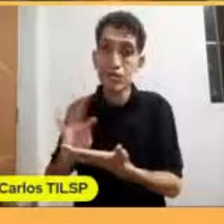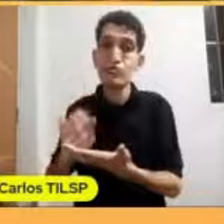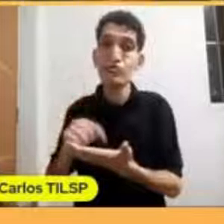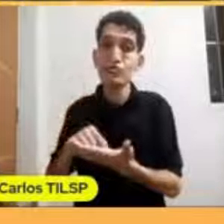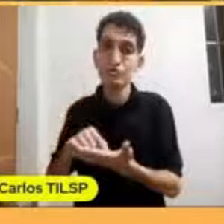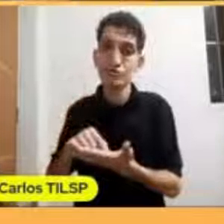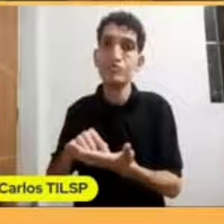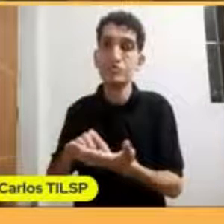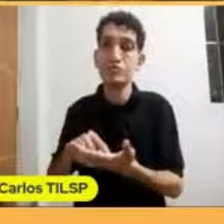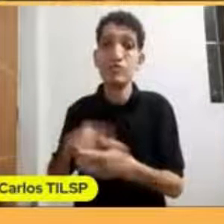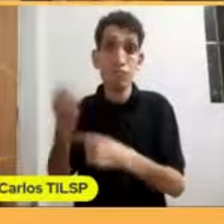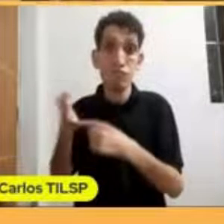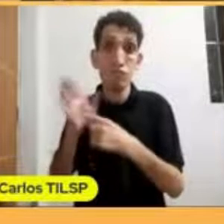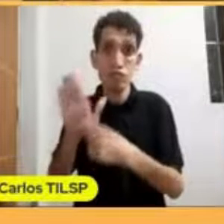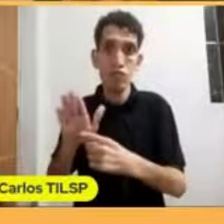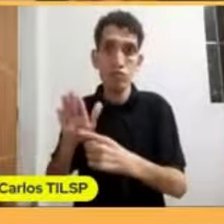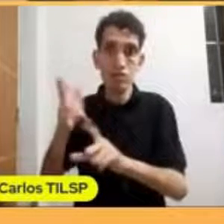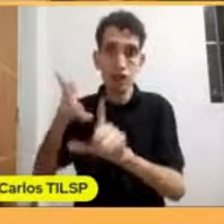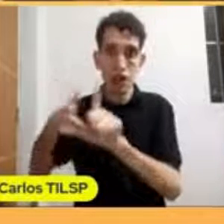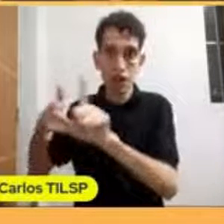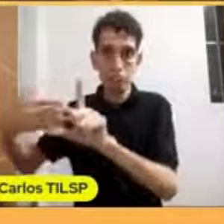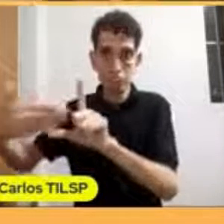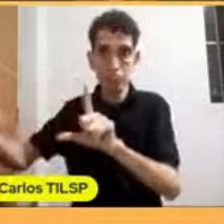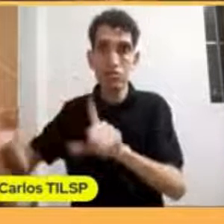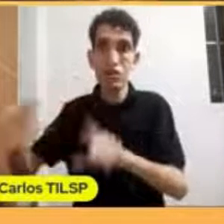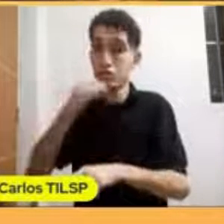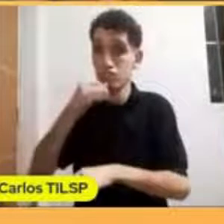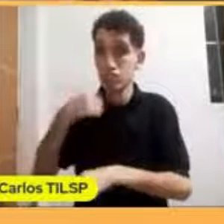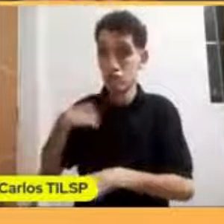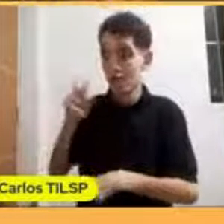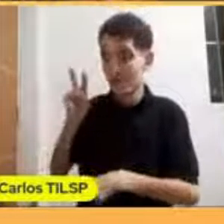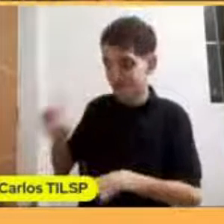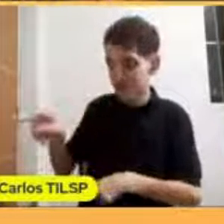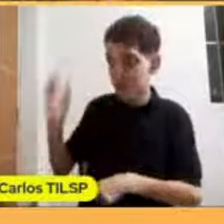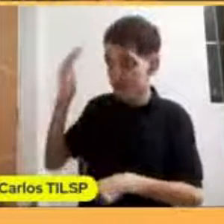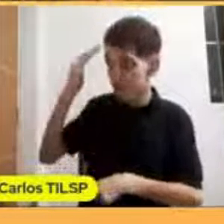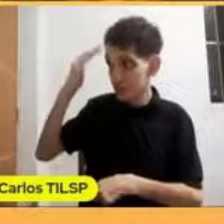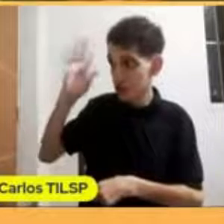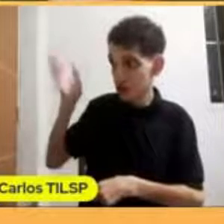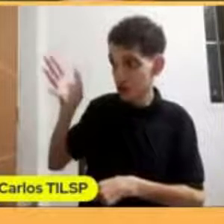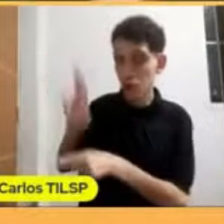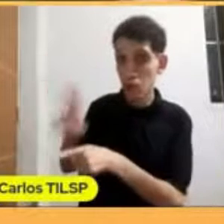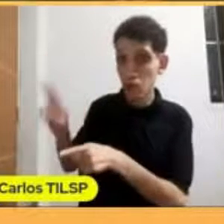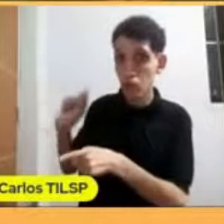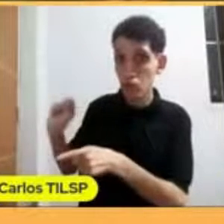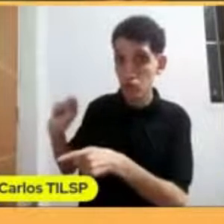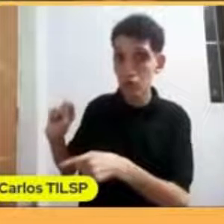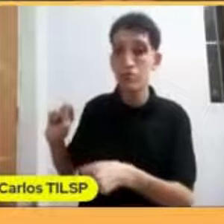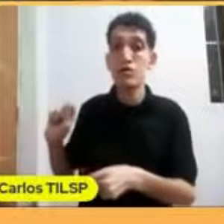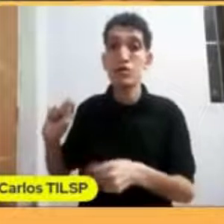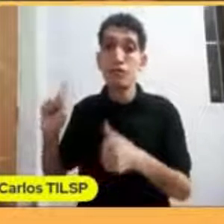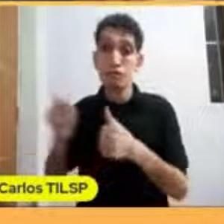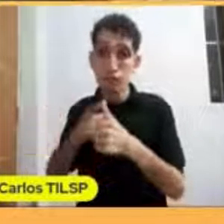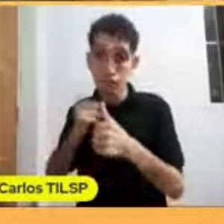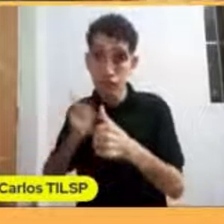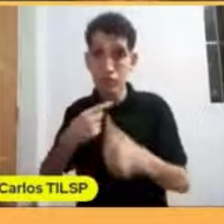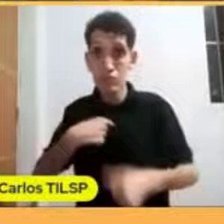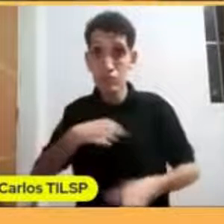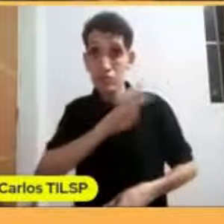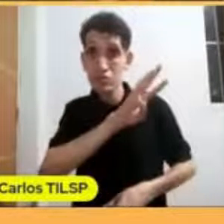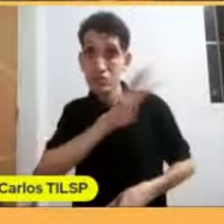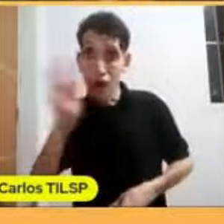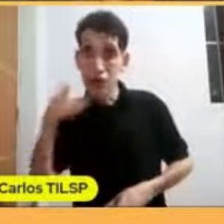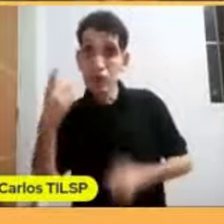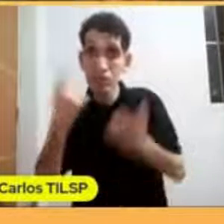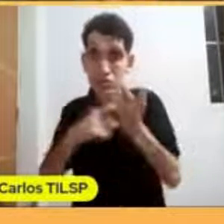assim, eu preciso entender, se eu já sei qual é a tecnologia que ela vai utilizar, na hora de eu fazer o produto digital, eu já vou